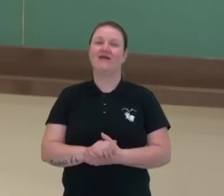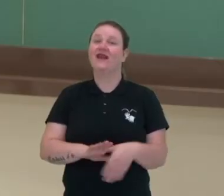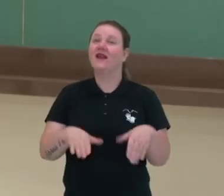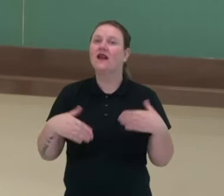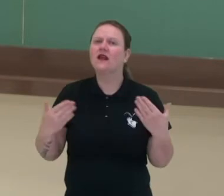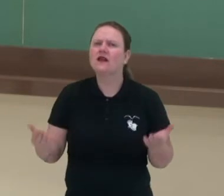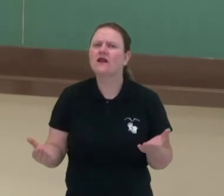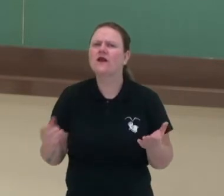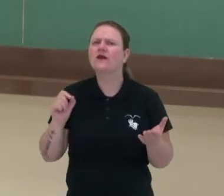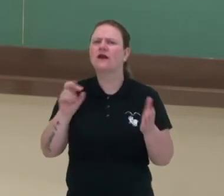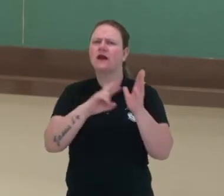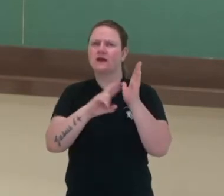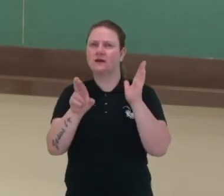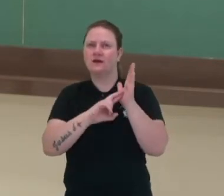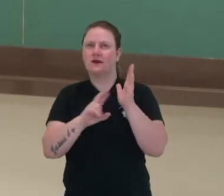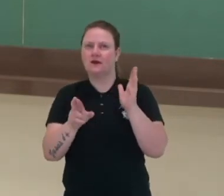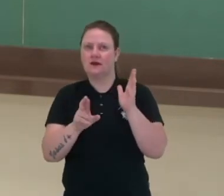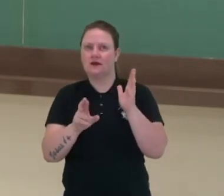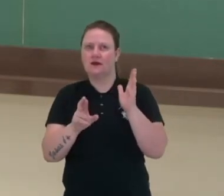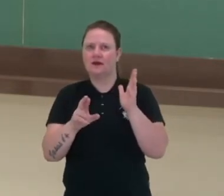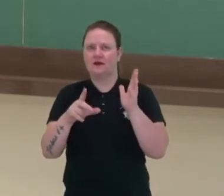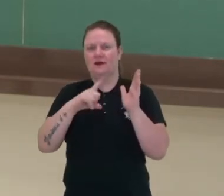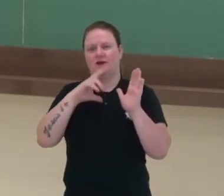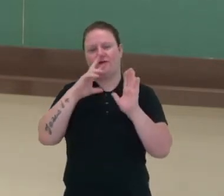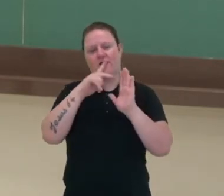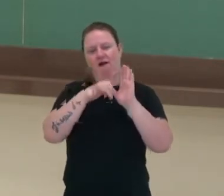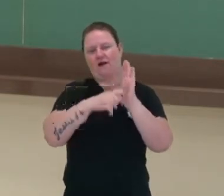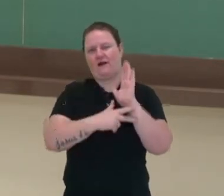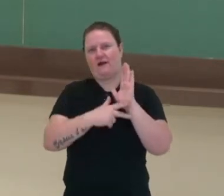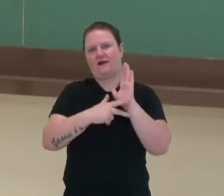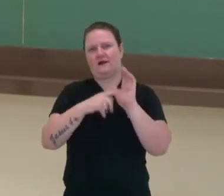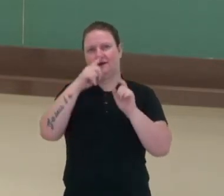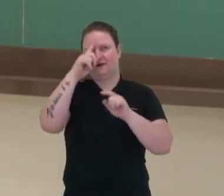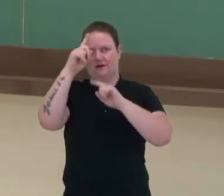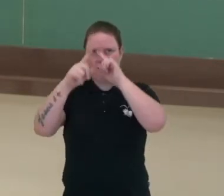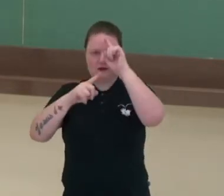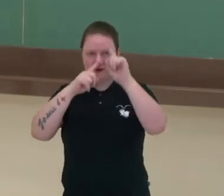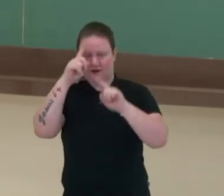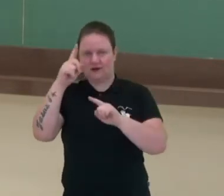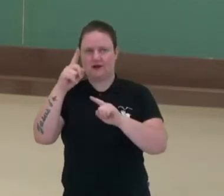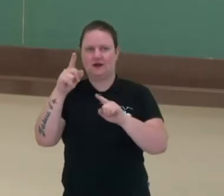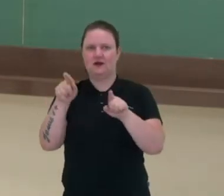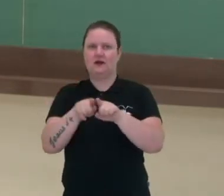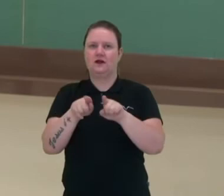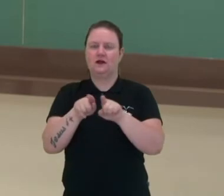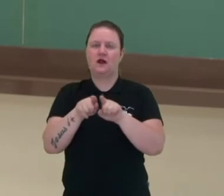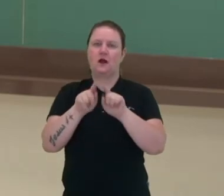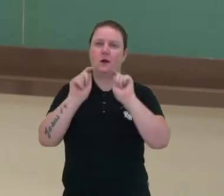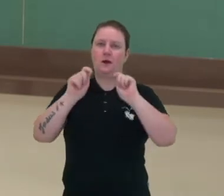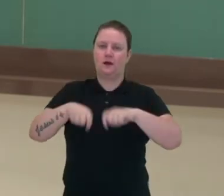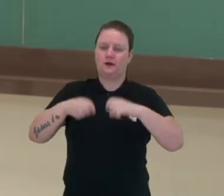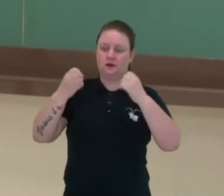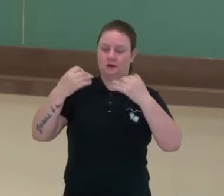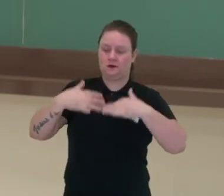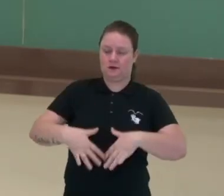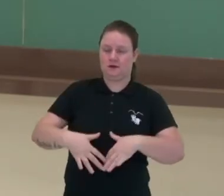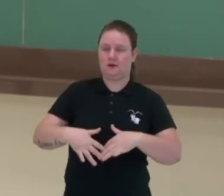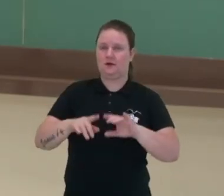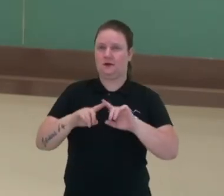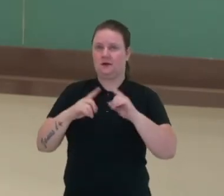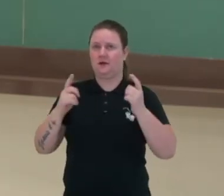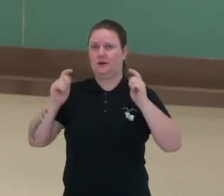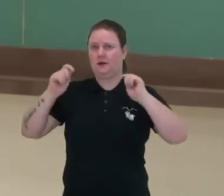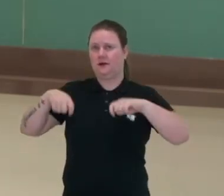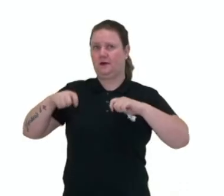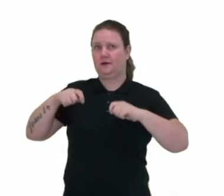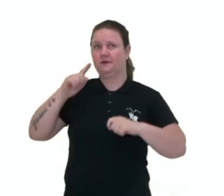E aí, o que que você respondeu? Existem várias opções, várias questões que você pode vir a falar. Mas a gente poderia